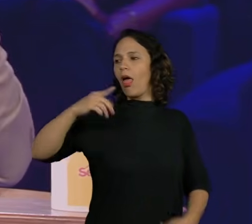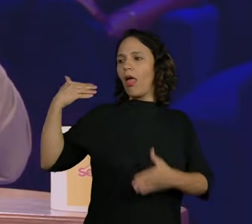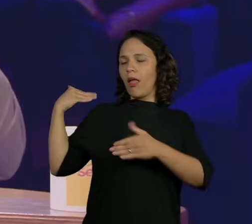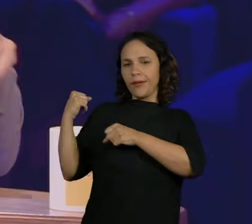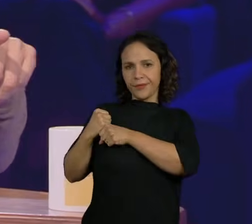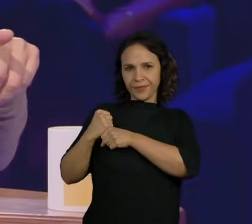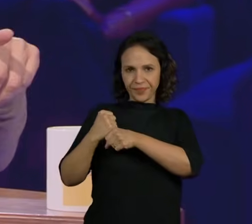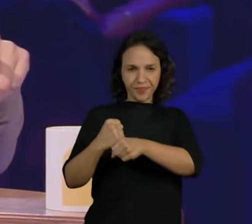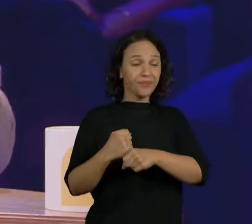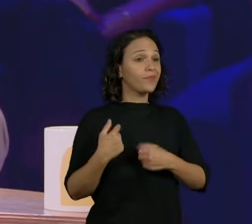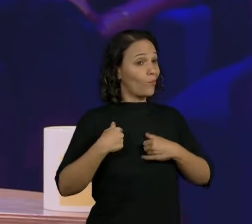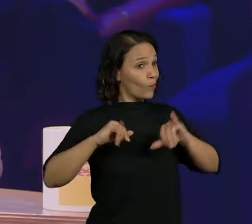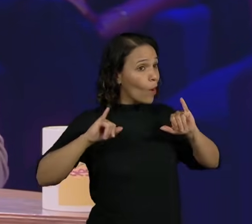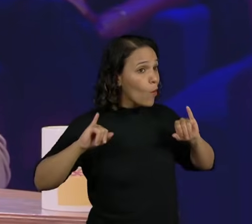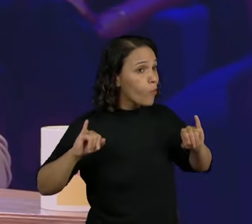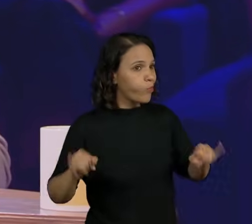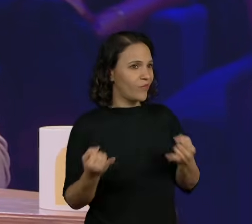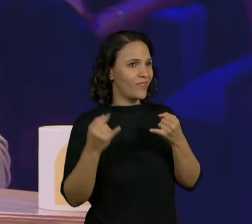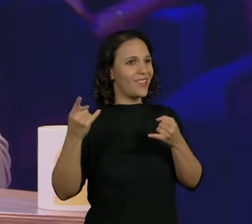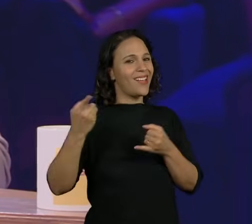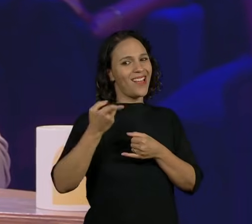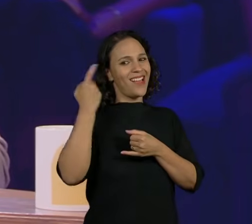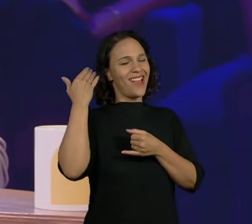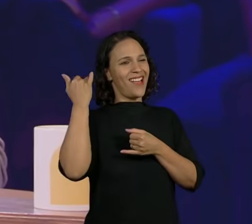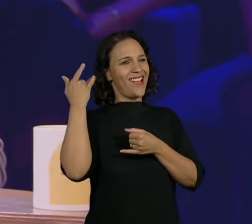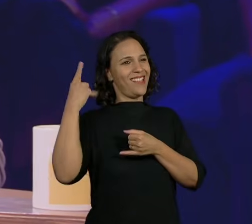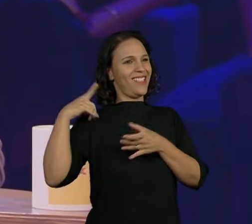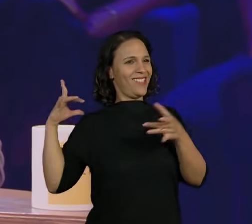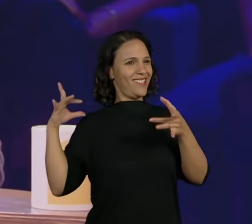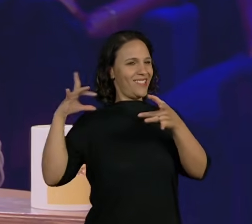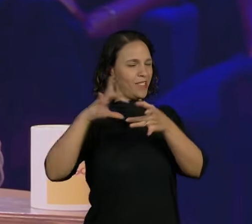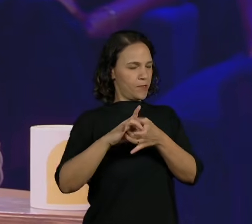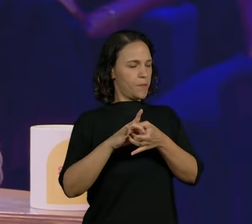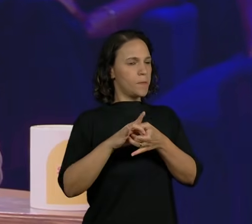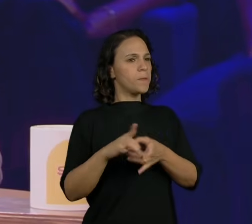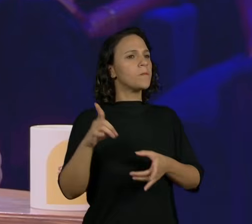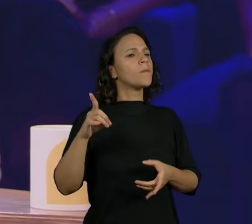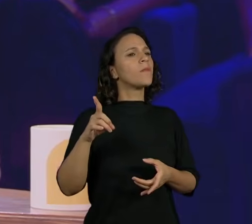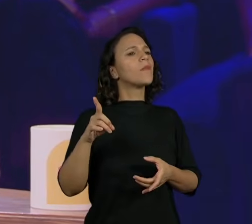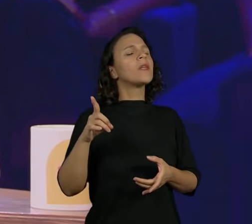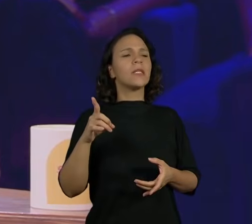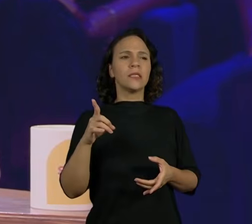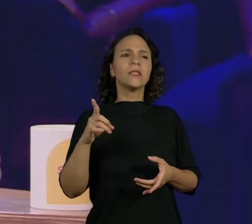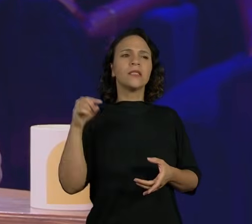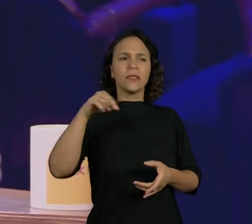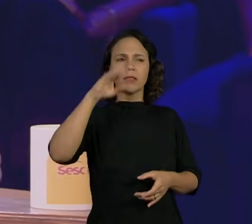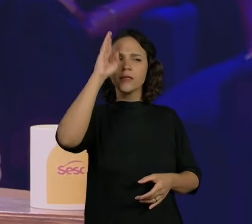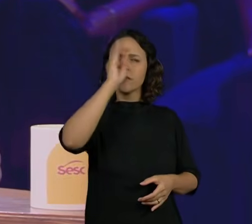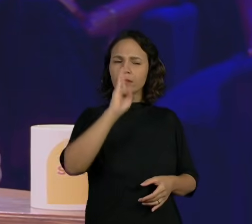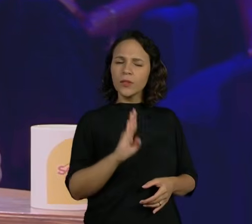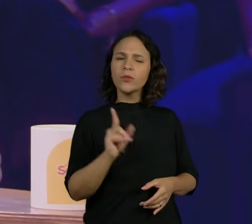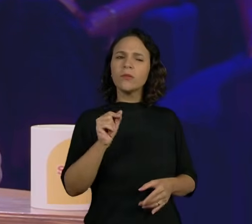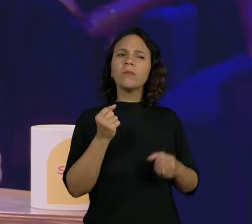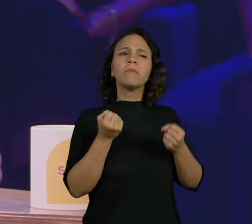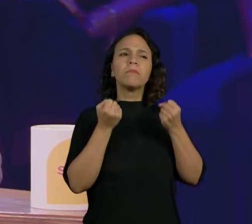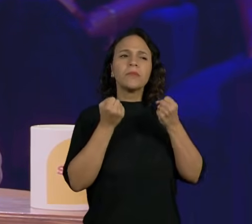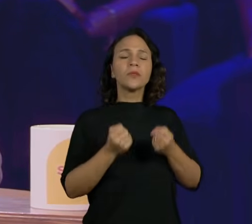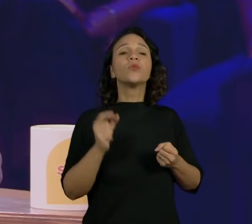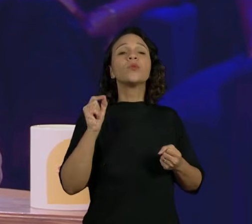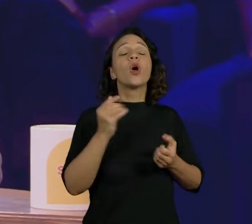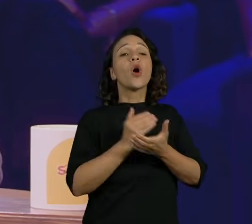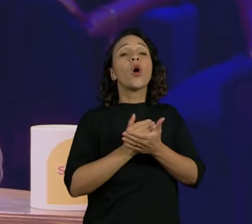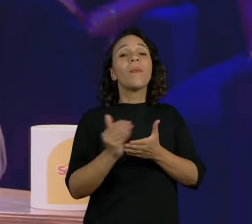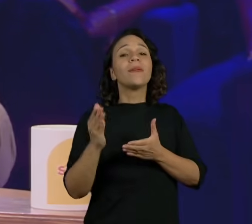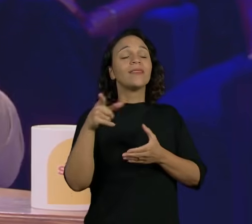quero aproveitar, pelo final da fala dele, há uma questão que foi muito dura no Brasil, de começar as cotas raciais